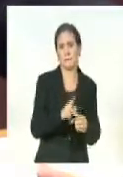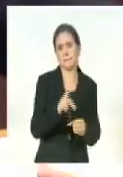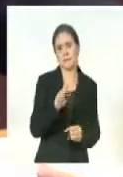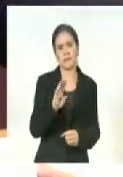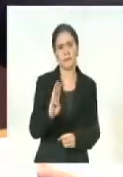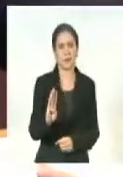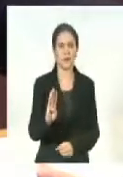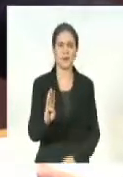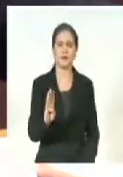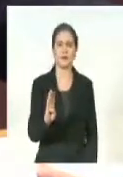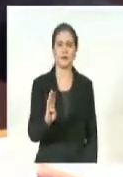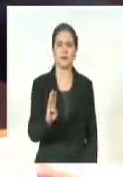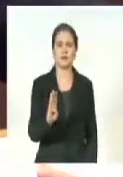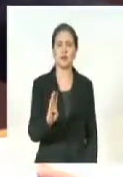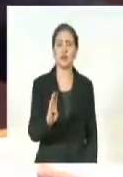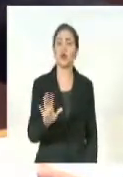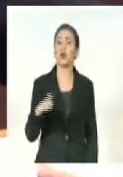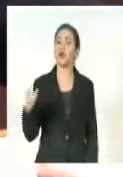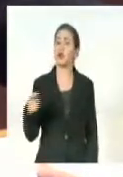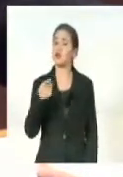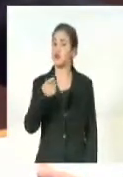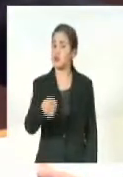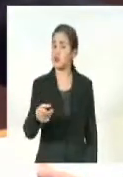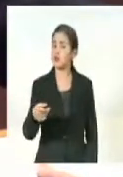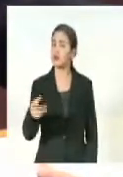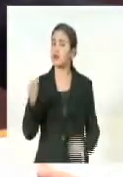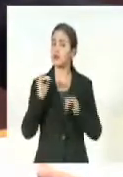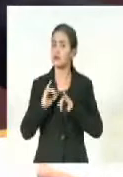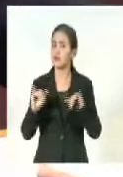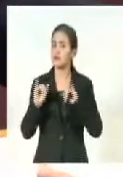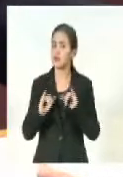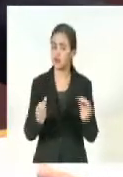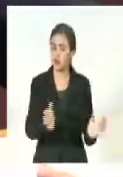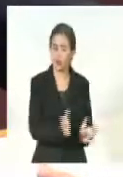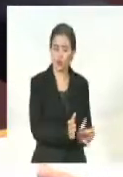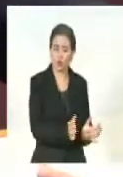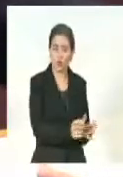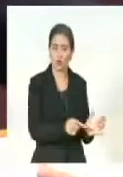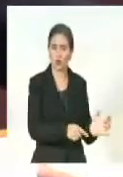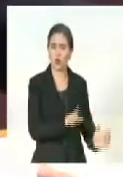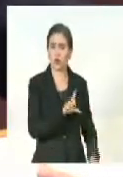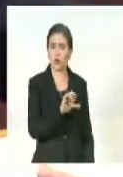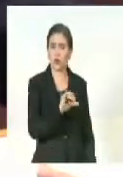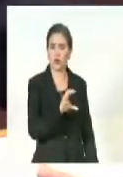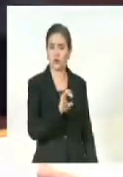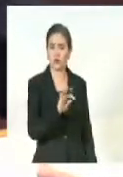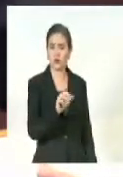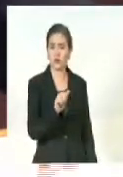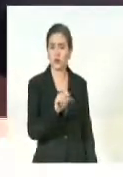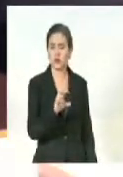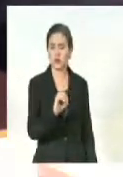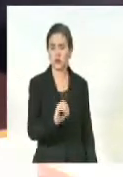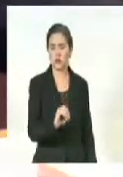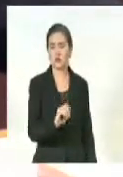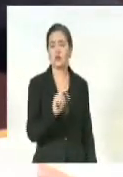Vossa Excelência falou da comissão de licitação, que foi denunciado nesta